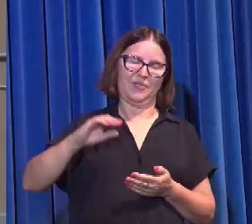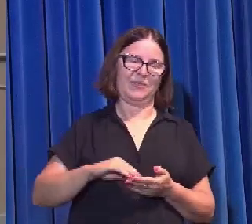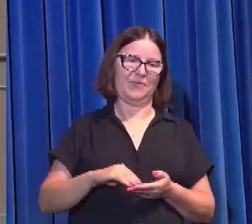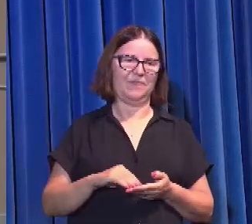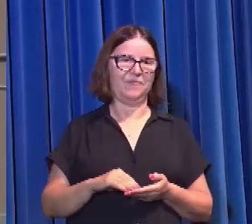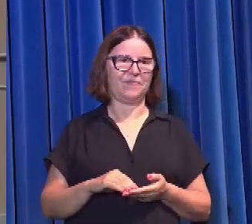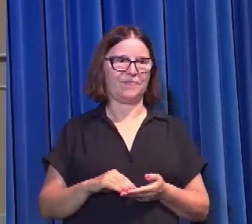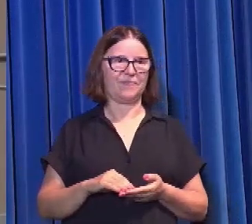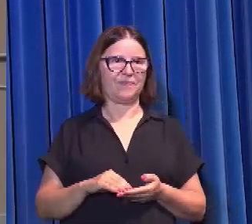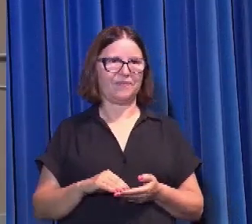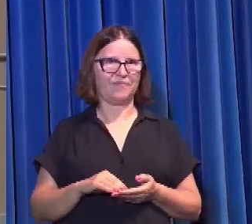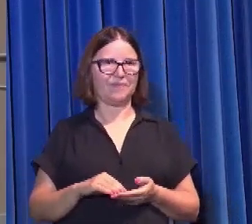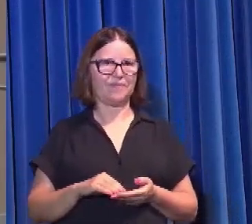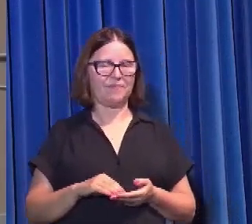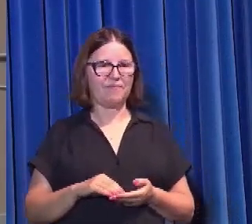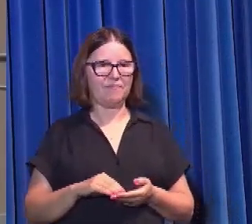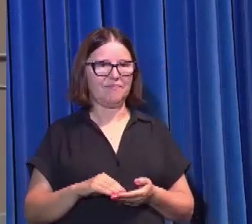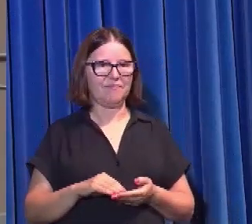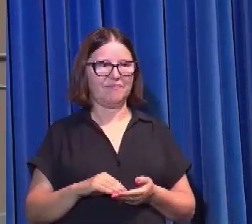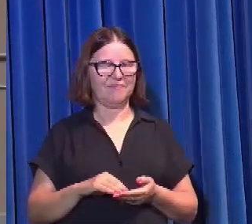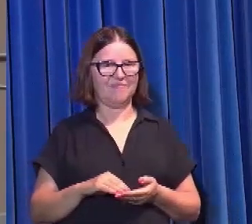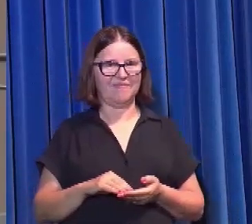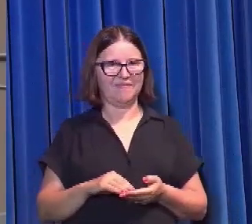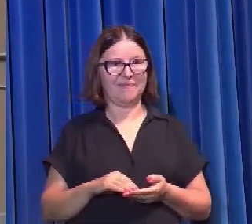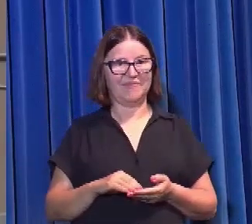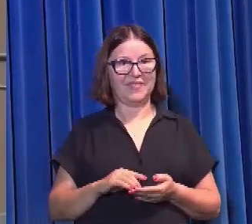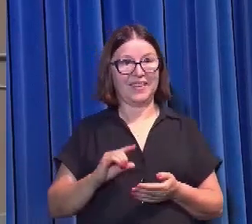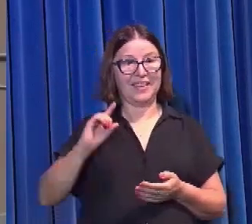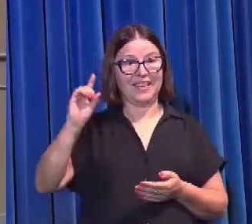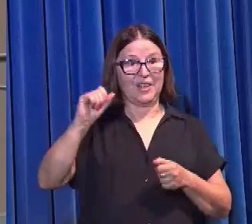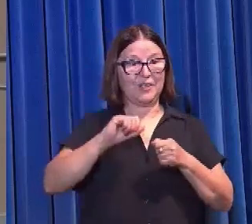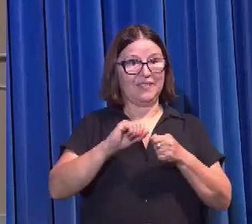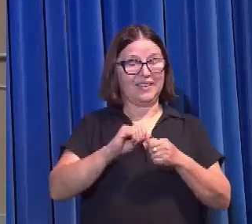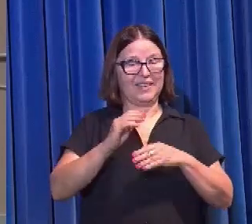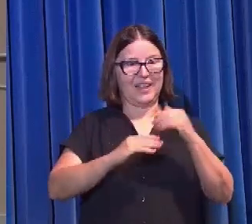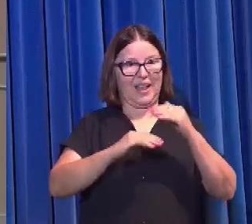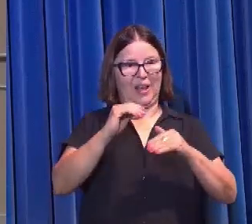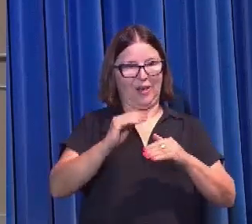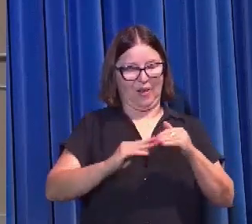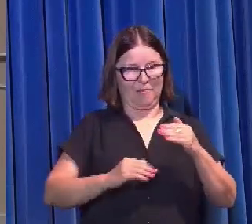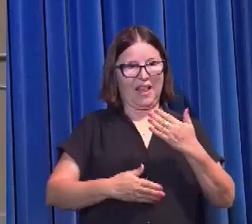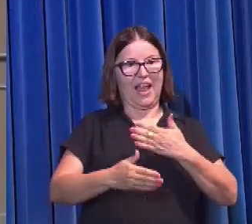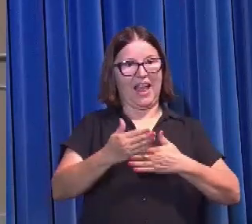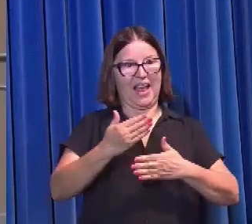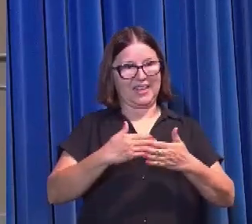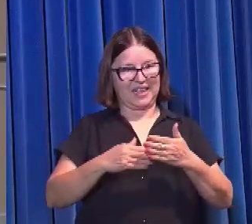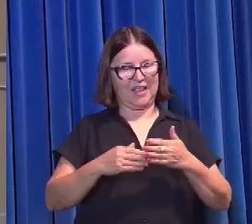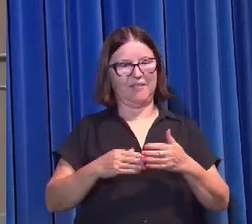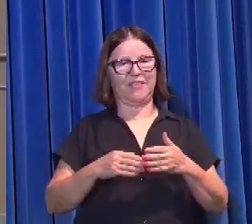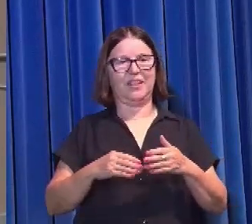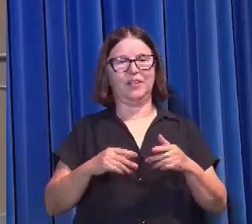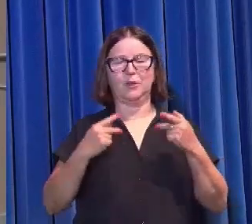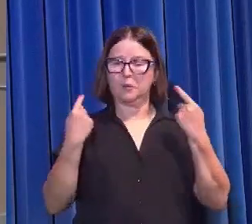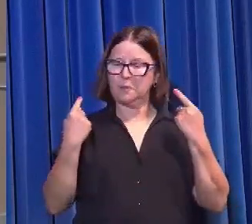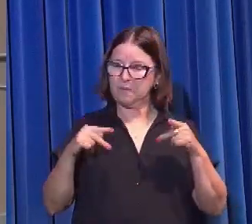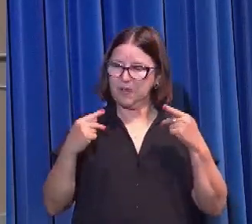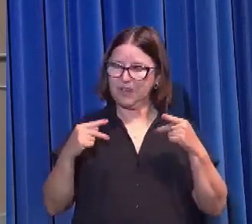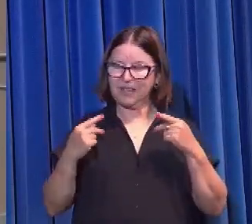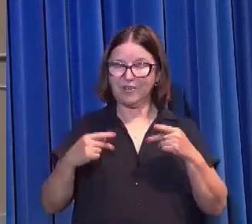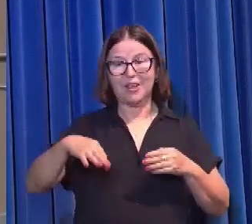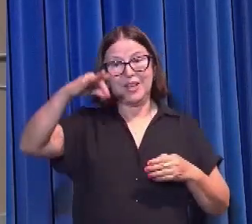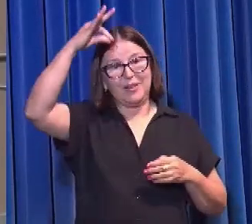palavra. É assim que ele trabalha. O pregador expõe com fidelidade as Escrituras. O Espírito